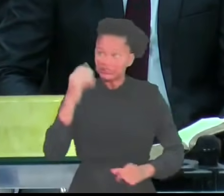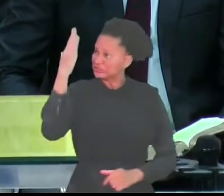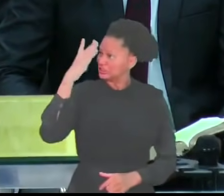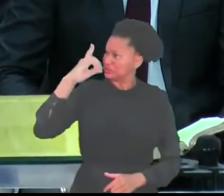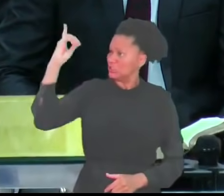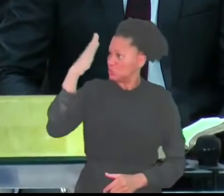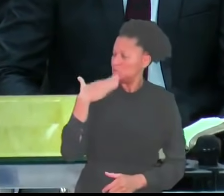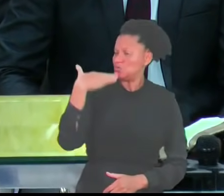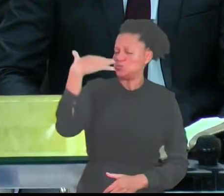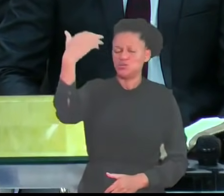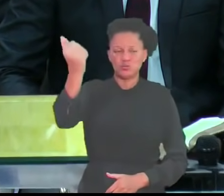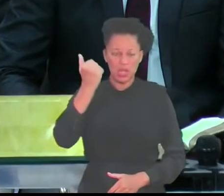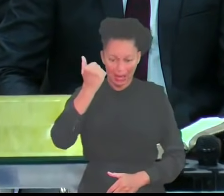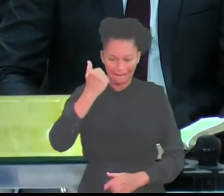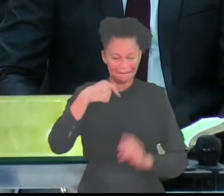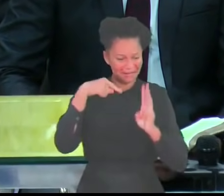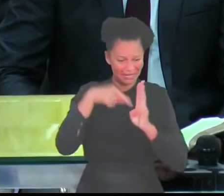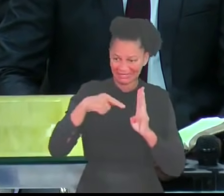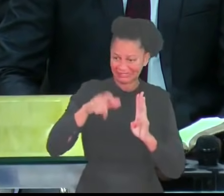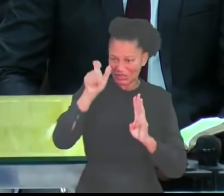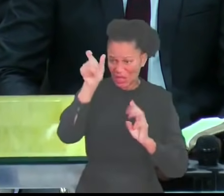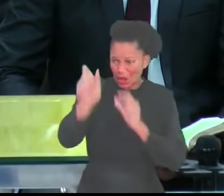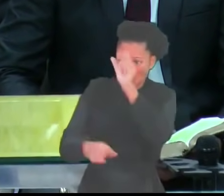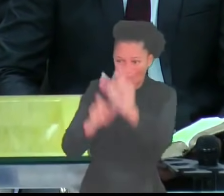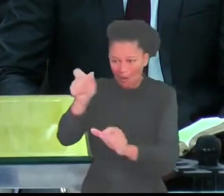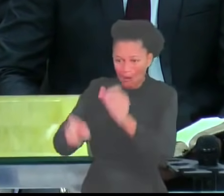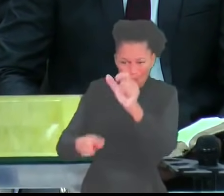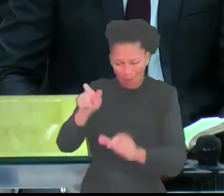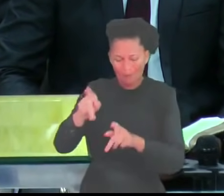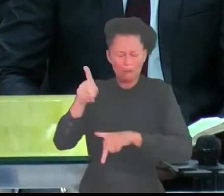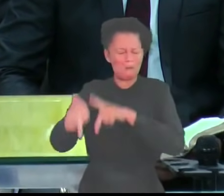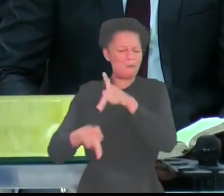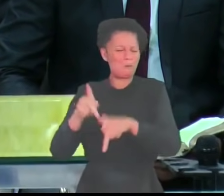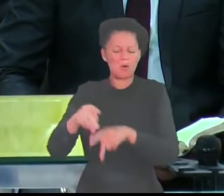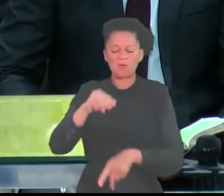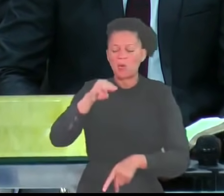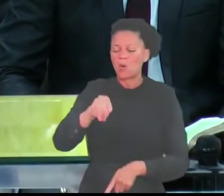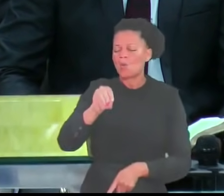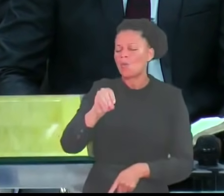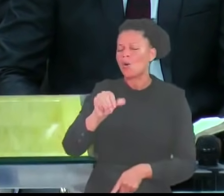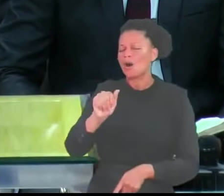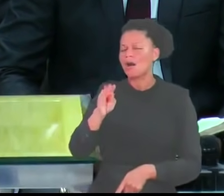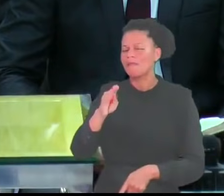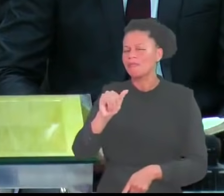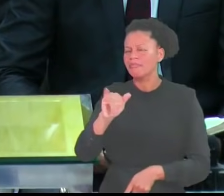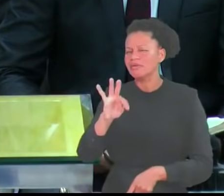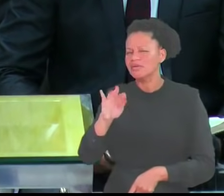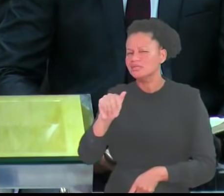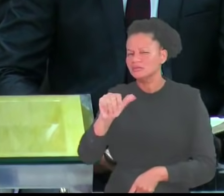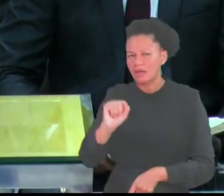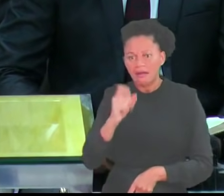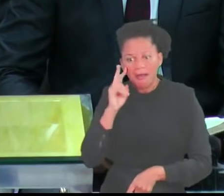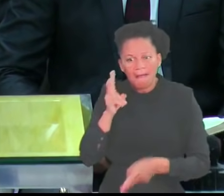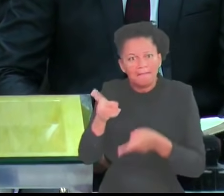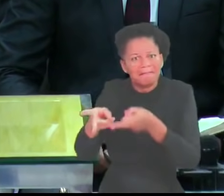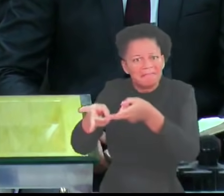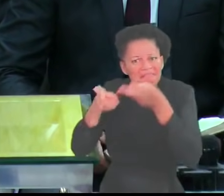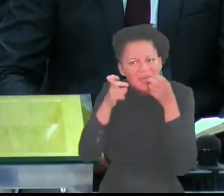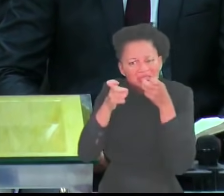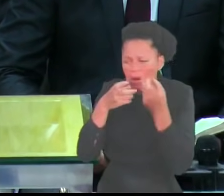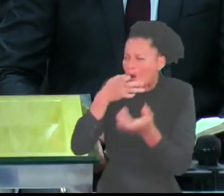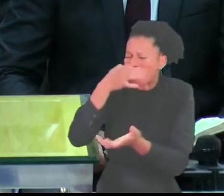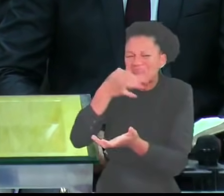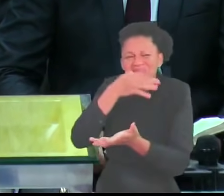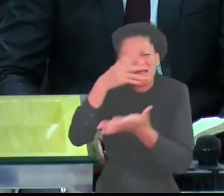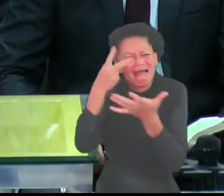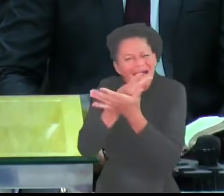cá para nos entregar na mão dos moabitas. Irmão, veja que conceito errado de Deus. Que conceito